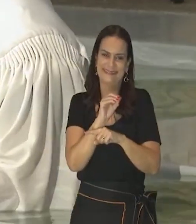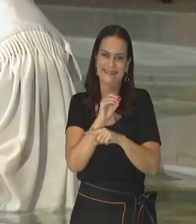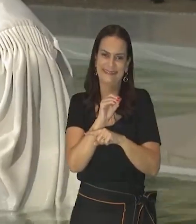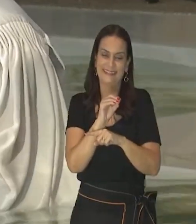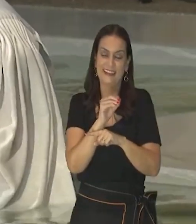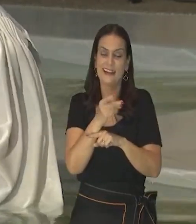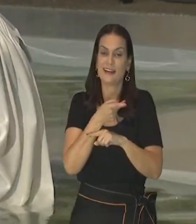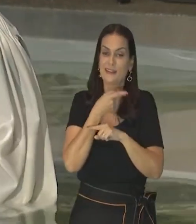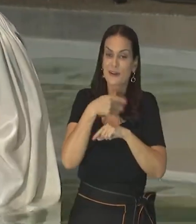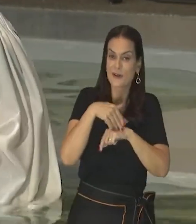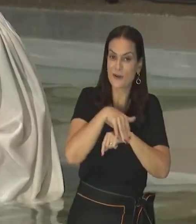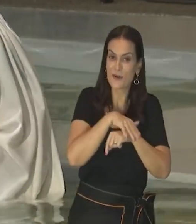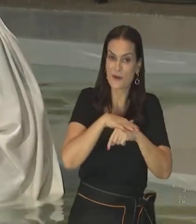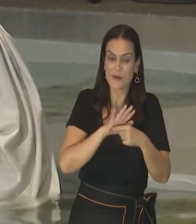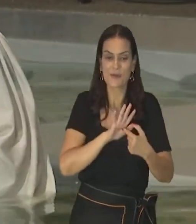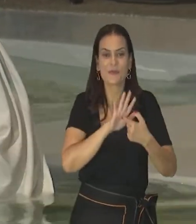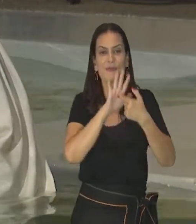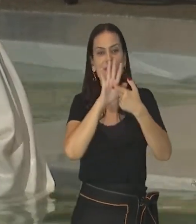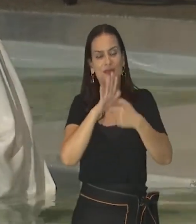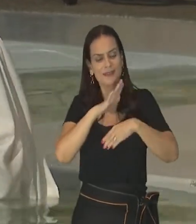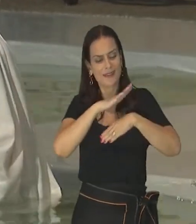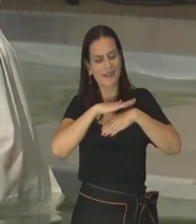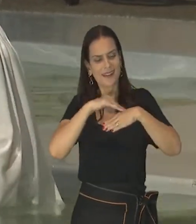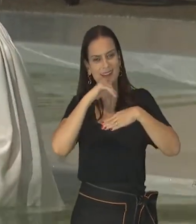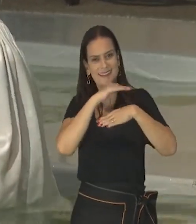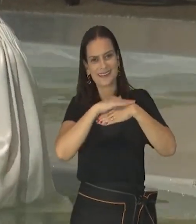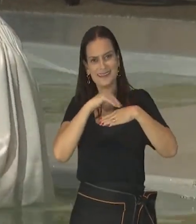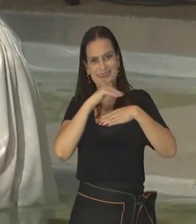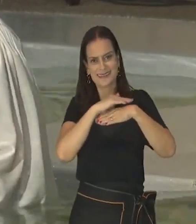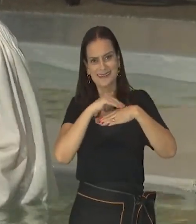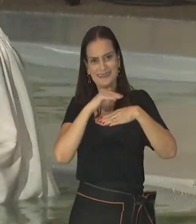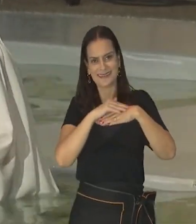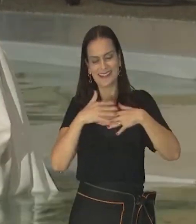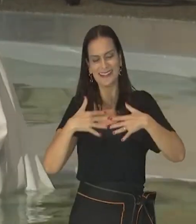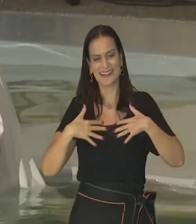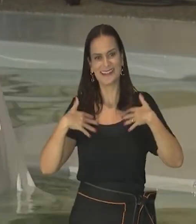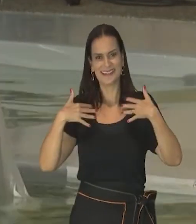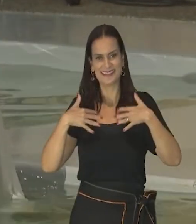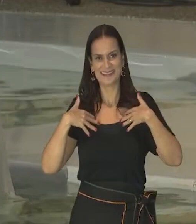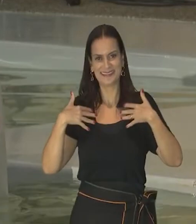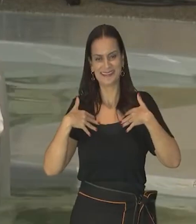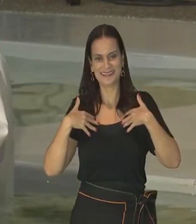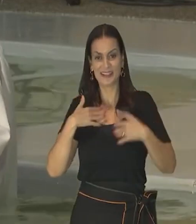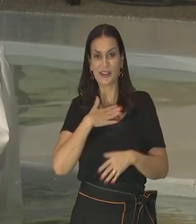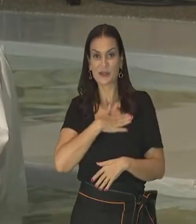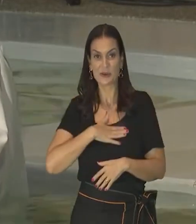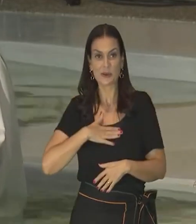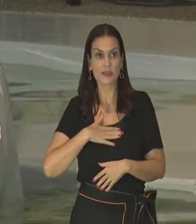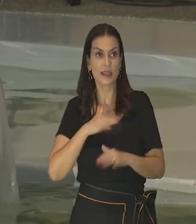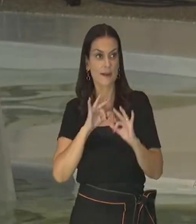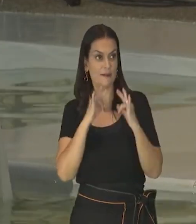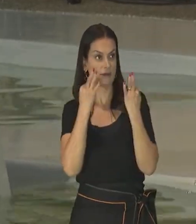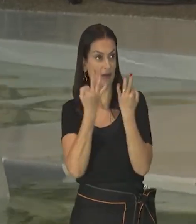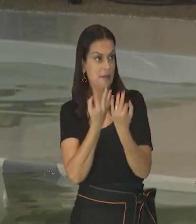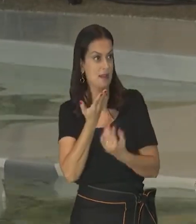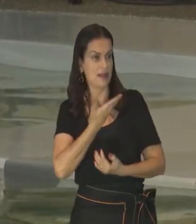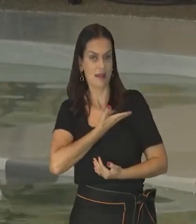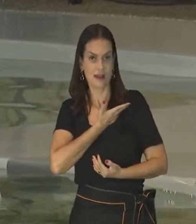para falar conosco, demonstrando assim o seu carinho, a sua alegria. Gostaria que os seus parentes, seus